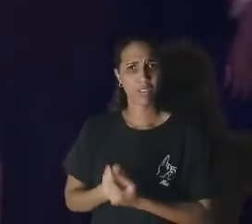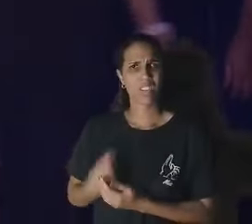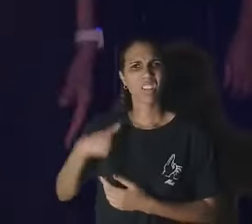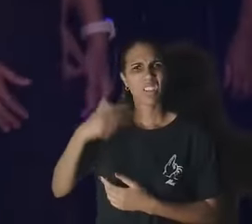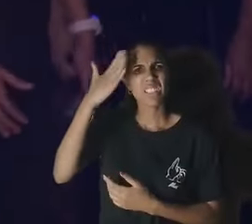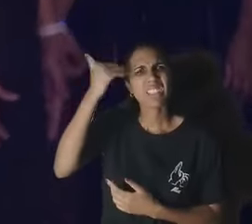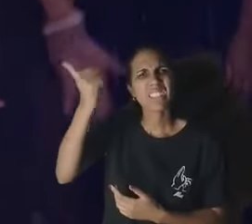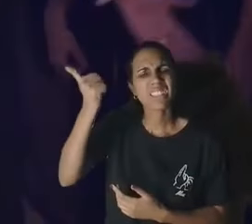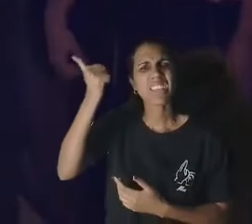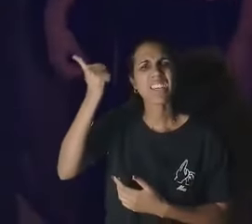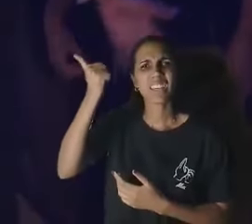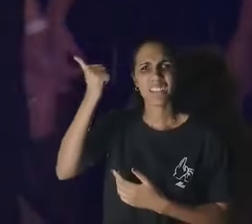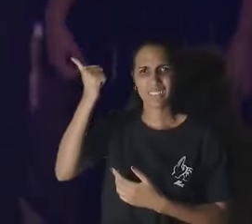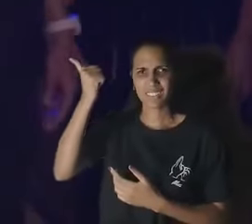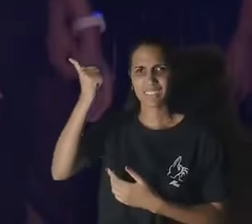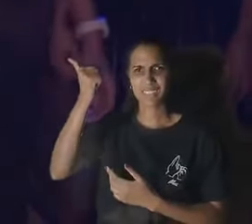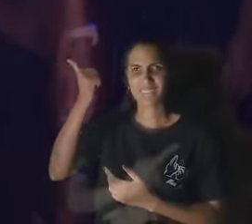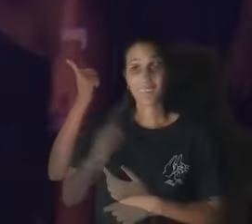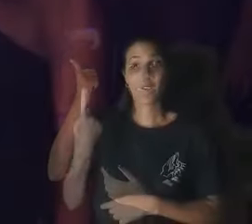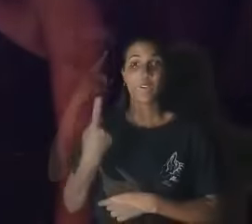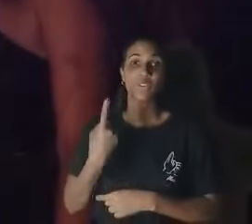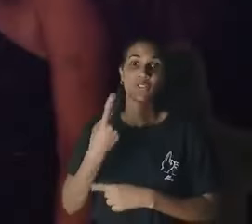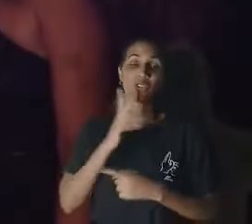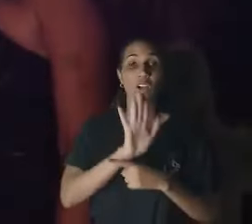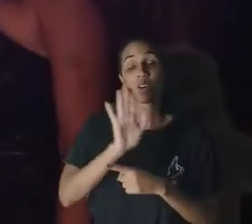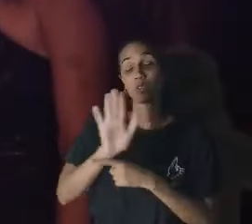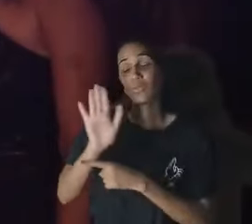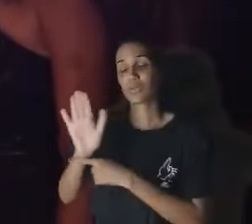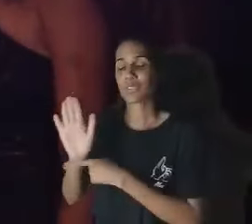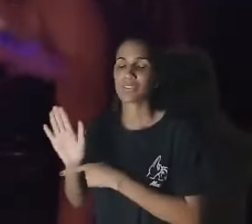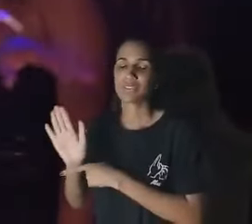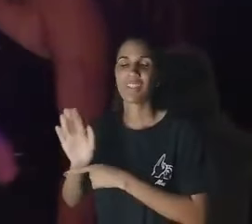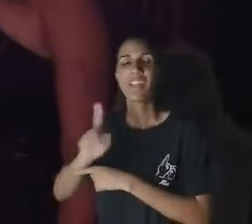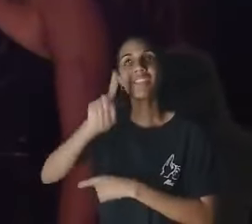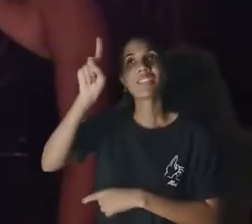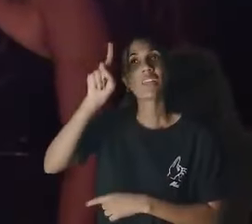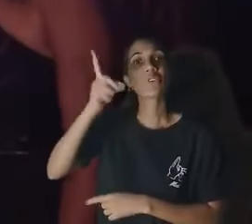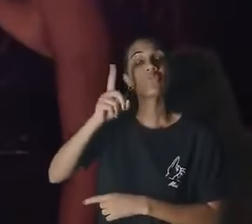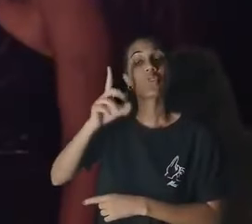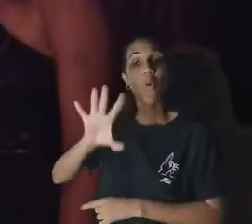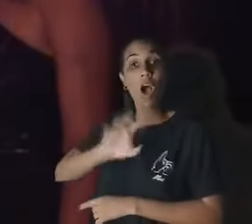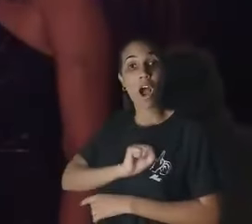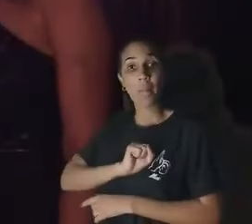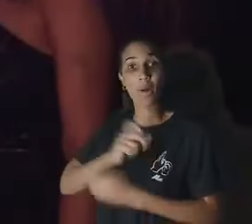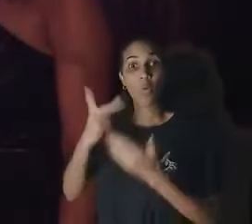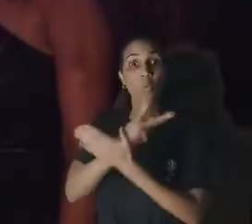Meu pai foi colocar a culpa no meu pai. Deus não ama o pecado.